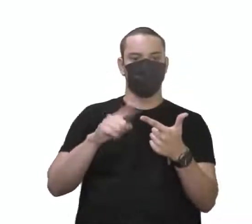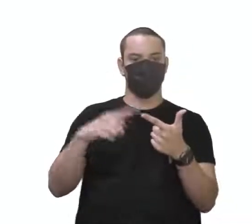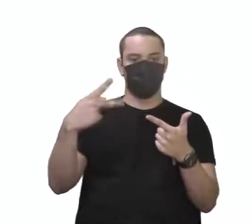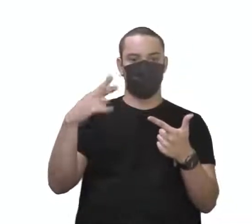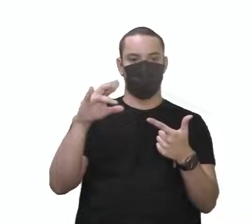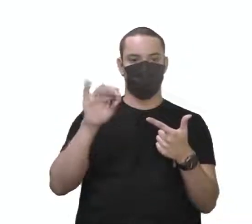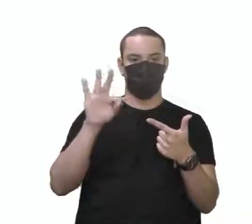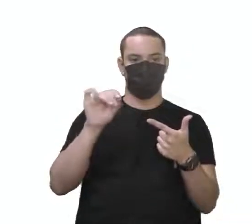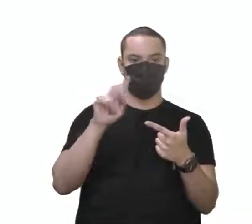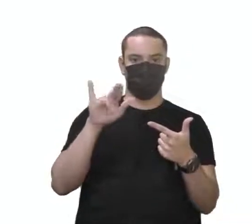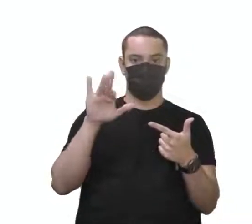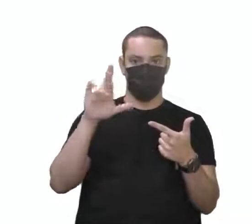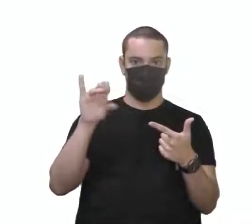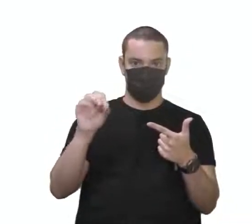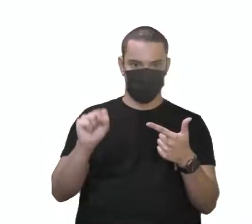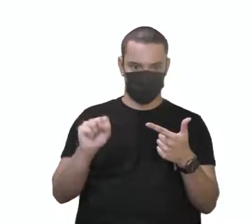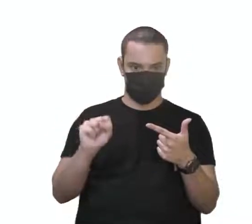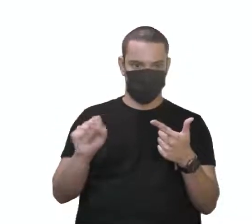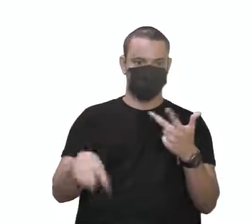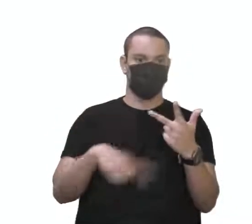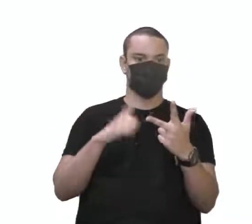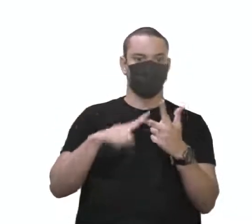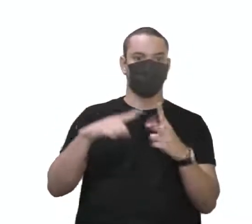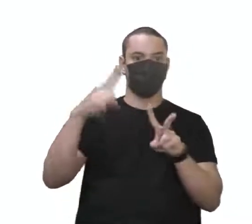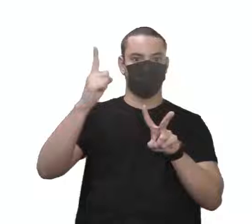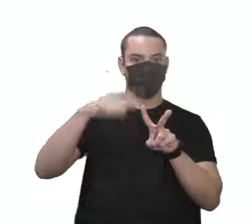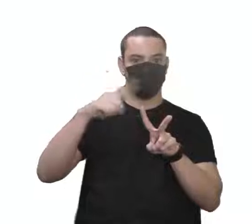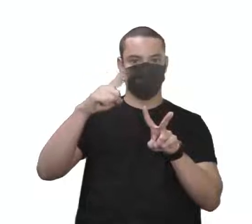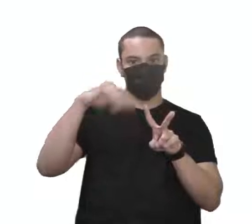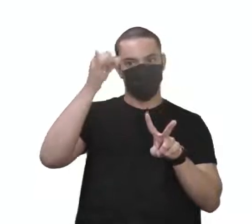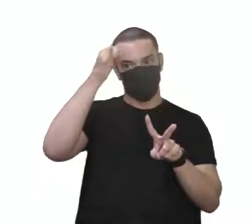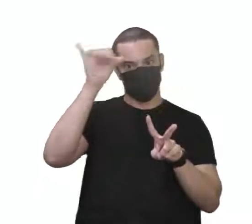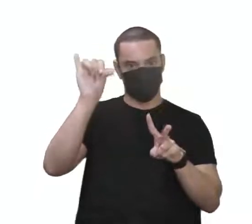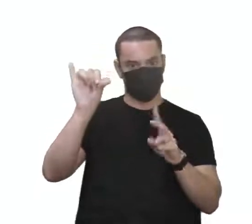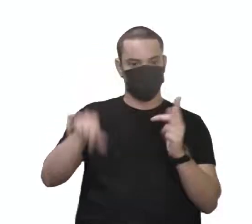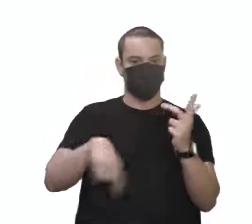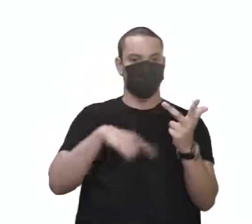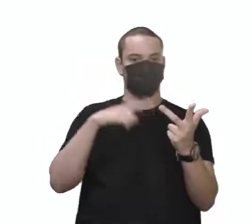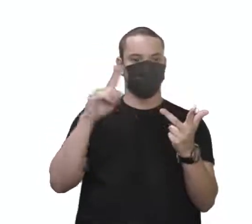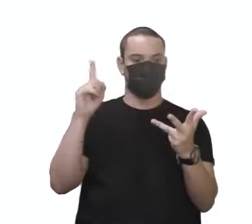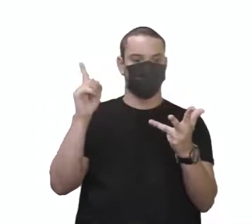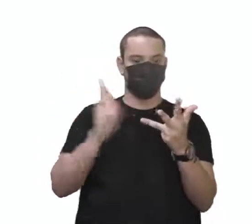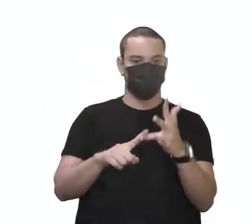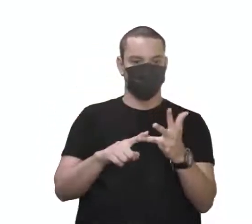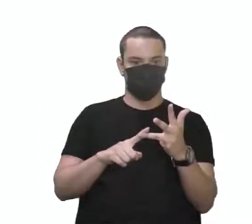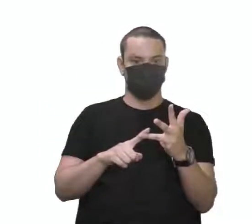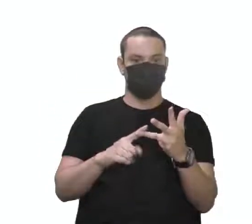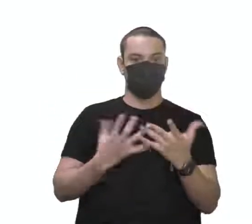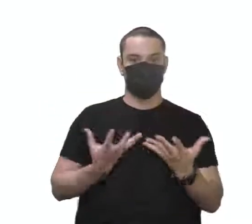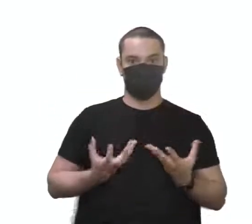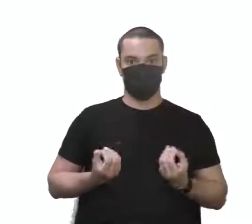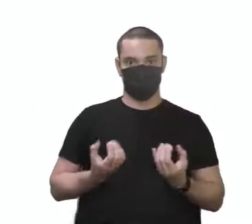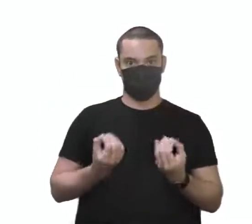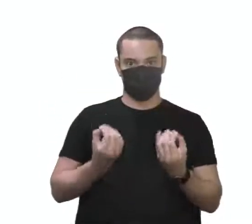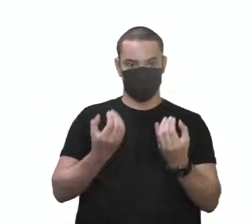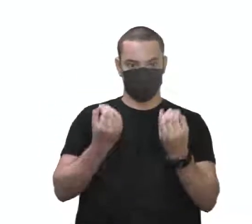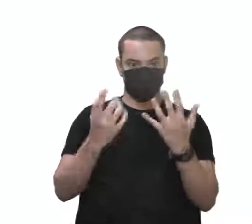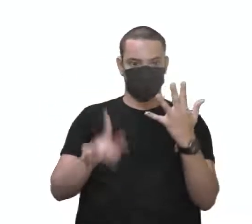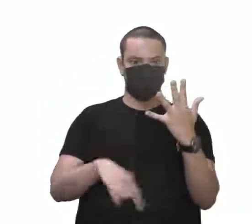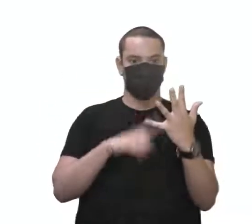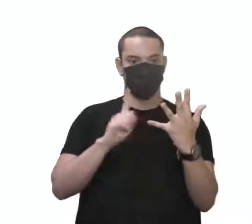B, protozoários. São vetores virais? São